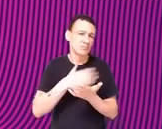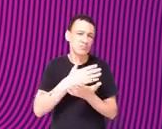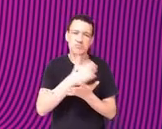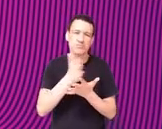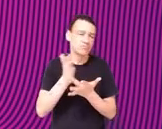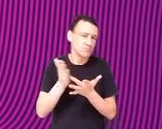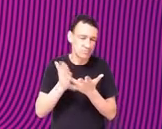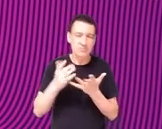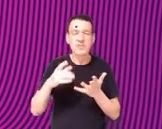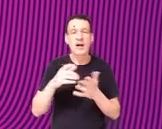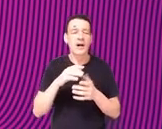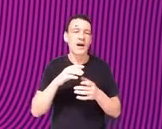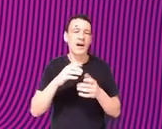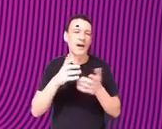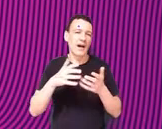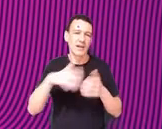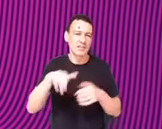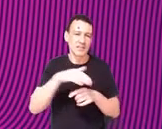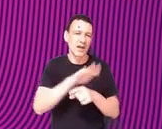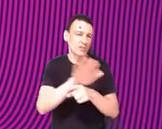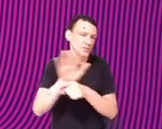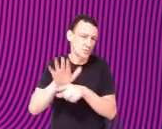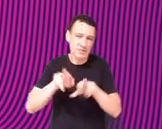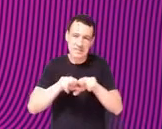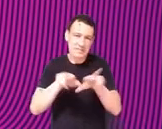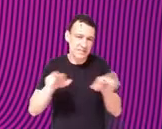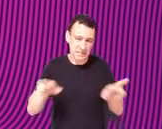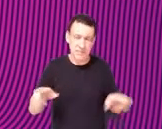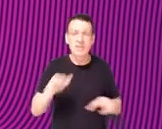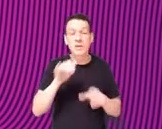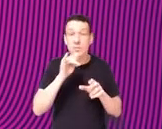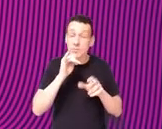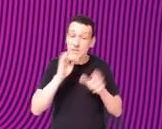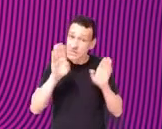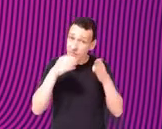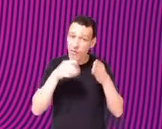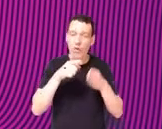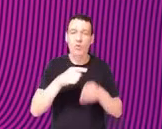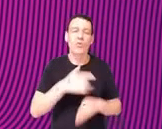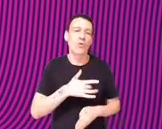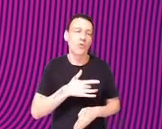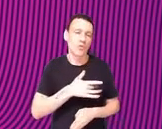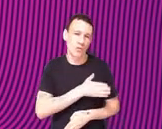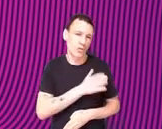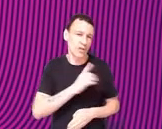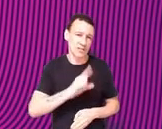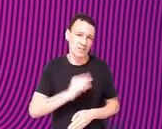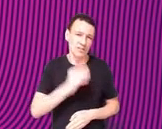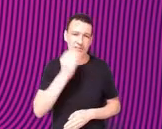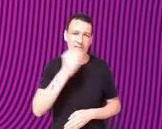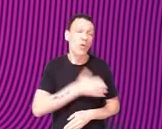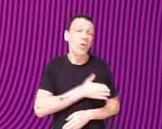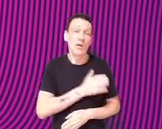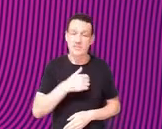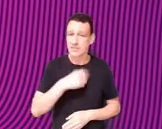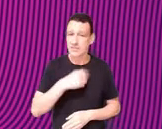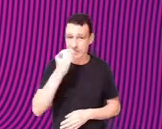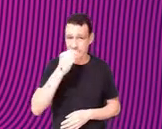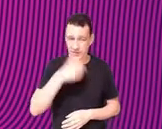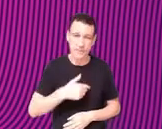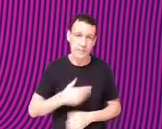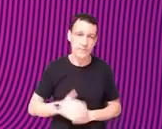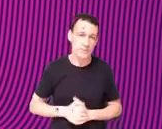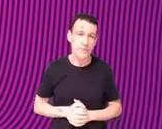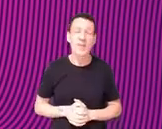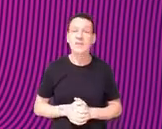do Coração, onde está incluído o da insuficiência cardíaca. E, de facto, a insuficiência cardíaca constitui uma das áreas-chave